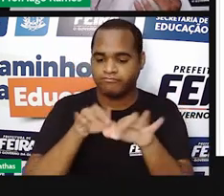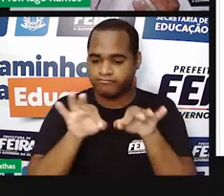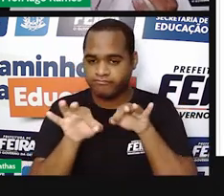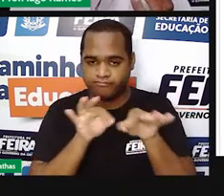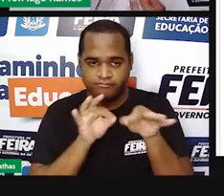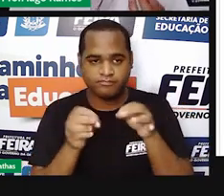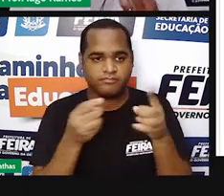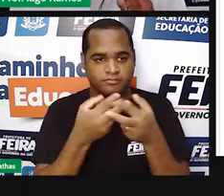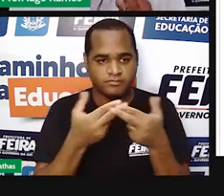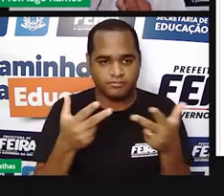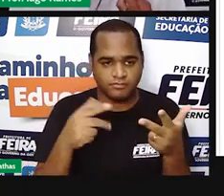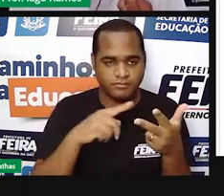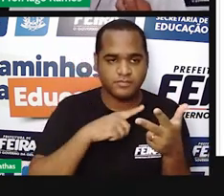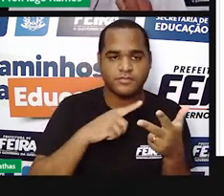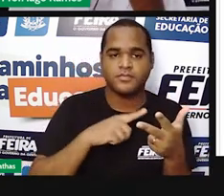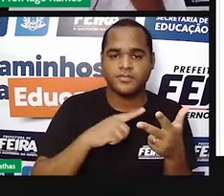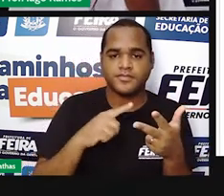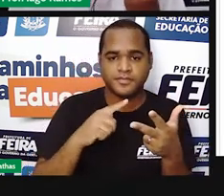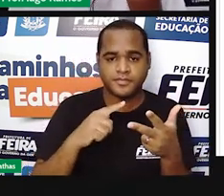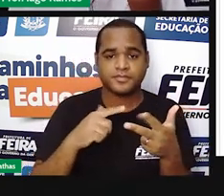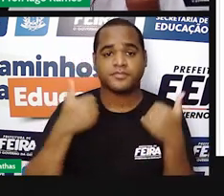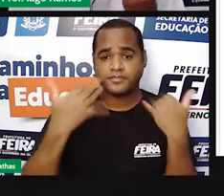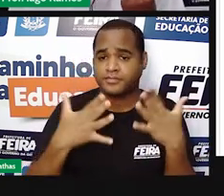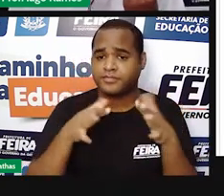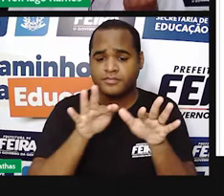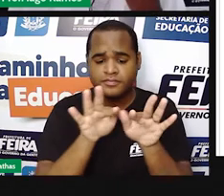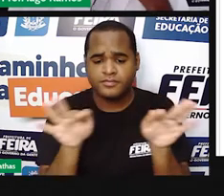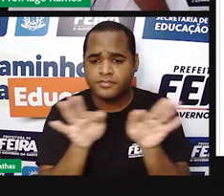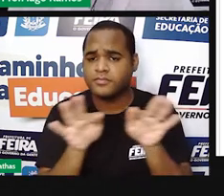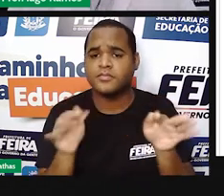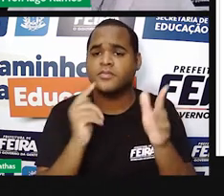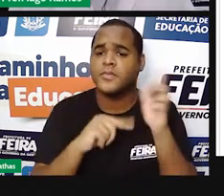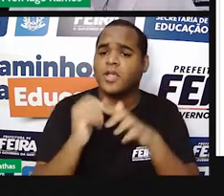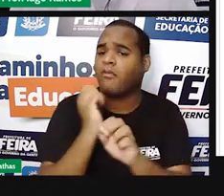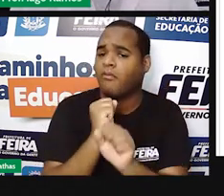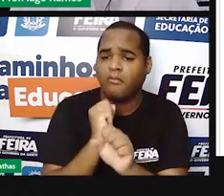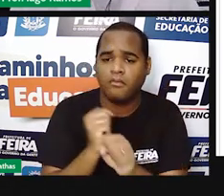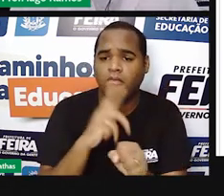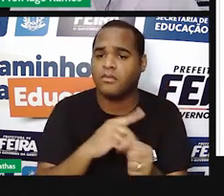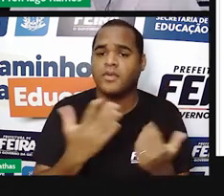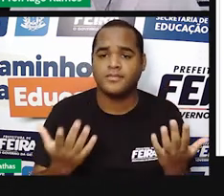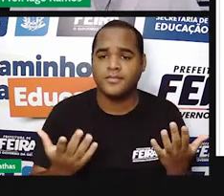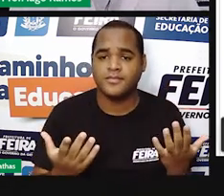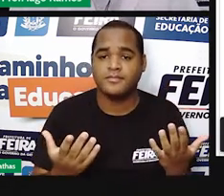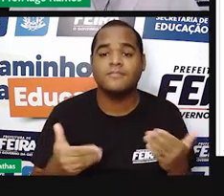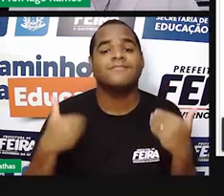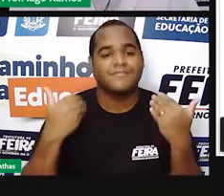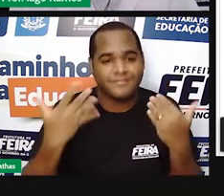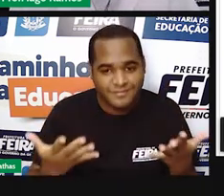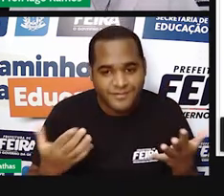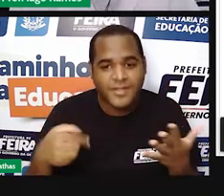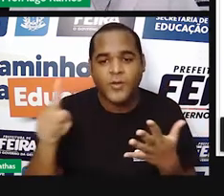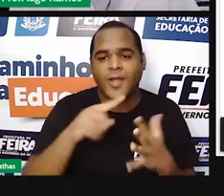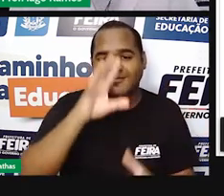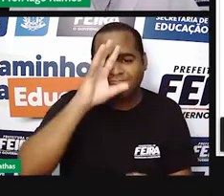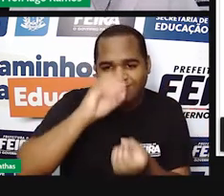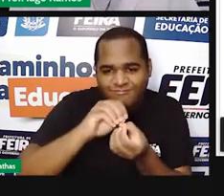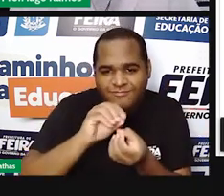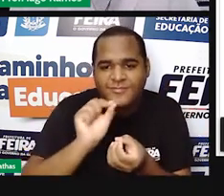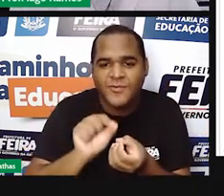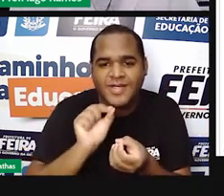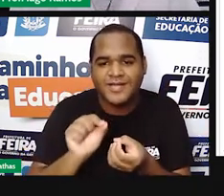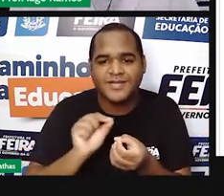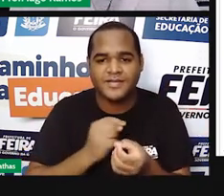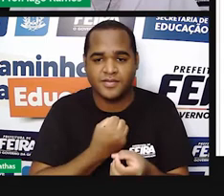resolvemos esse probleminha por uma simples a imagem tá E aí a gente assinalaria